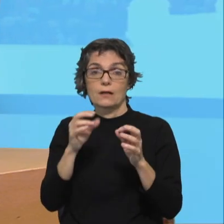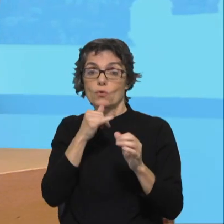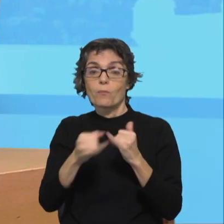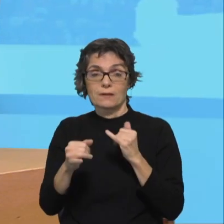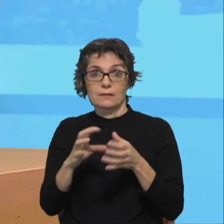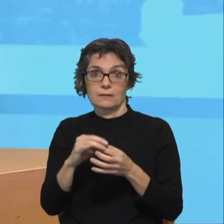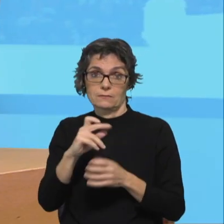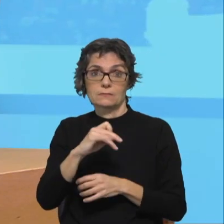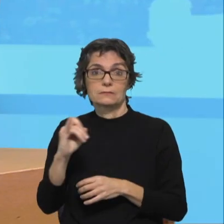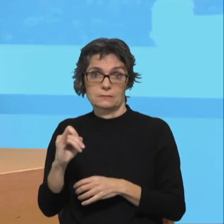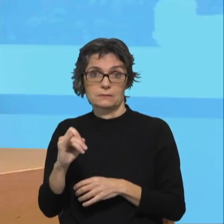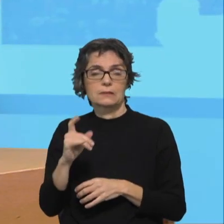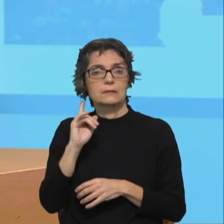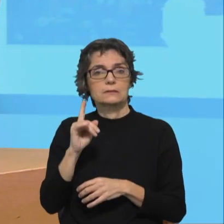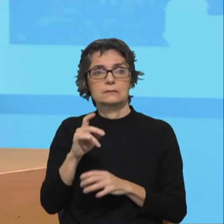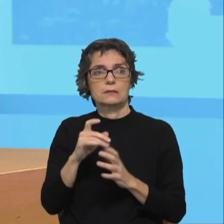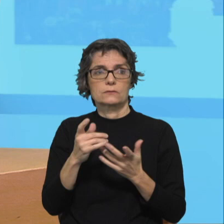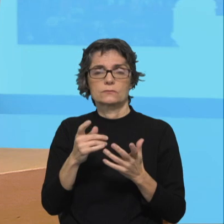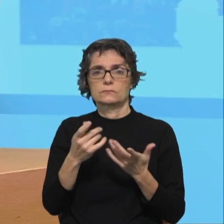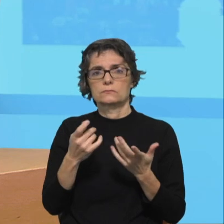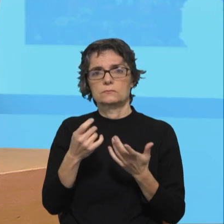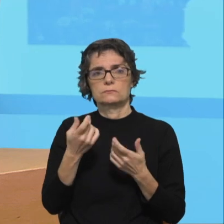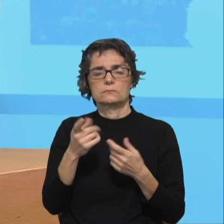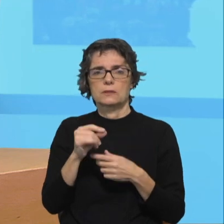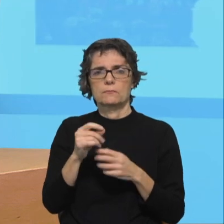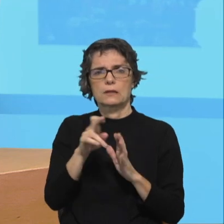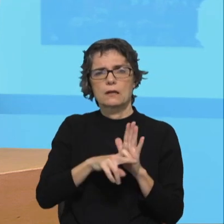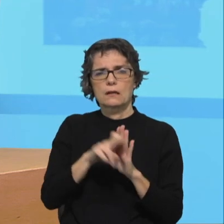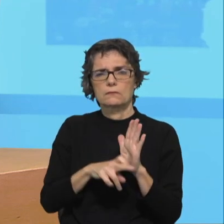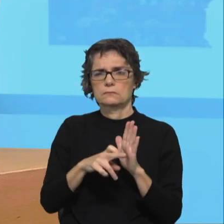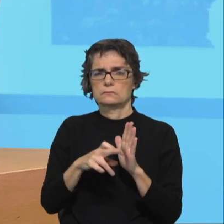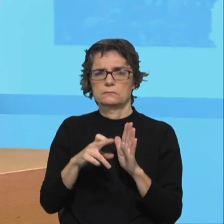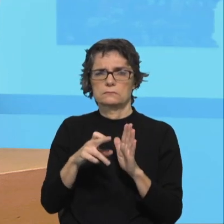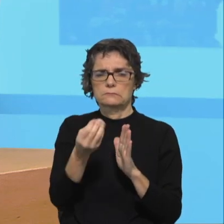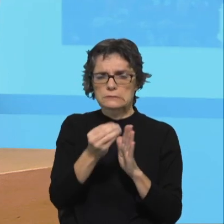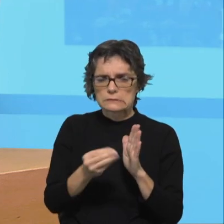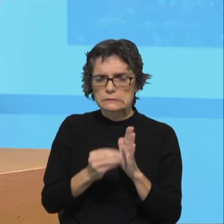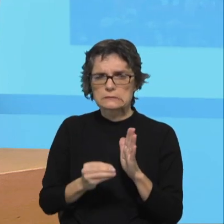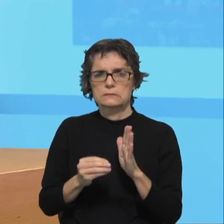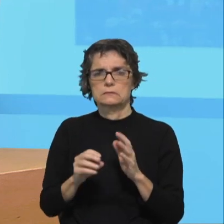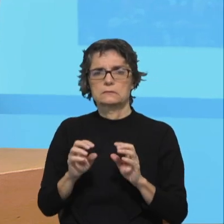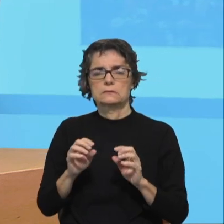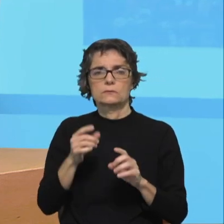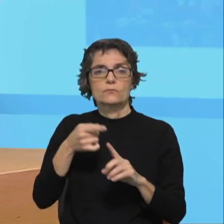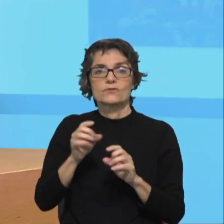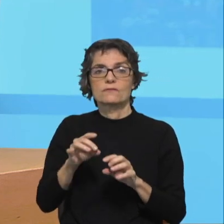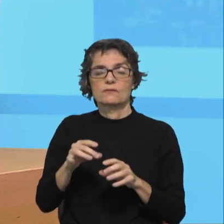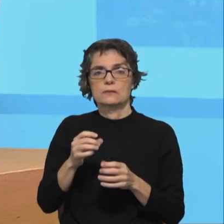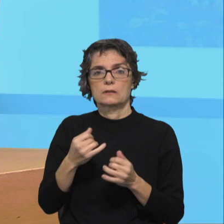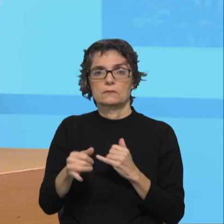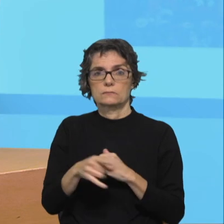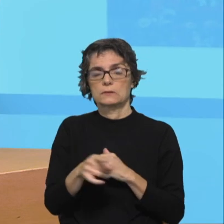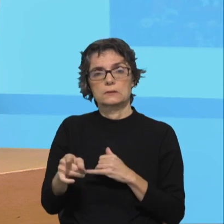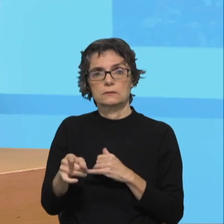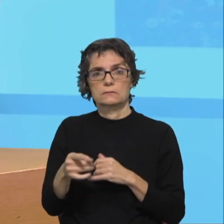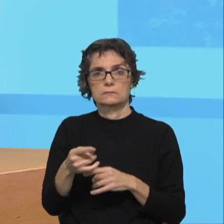uma regulamentação jurídica para evitar esses perigos. que podem ser o controle absoluto sobre a vida